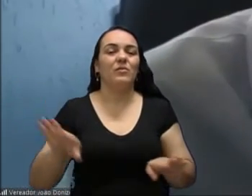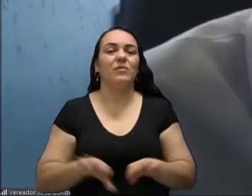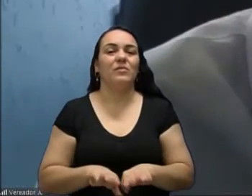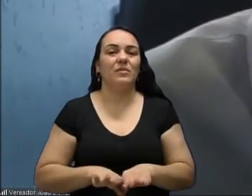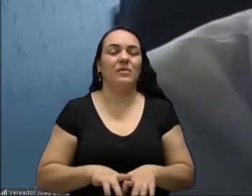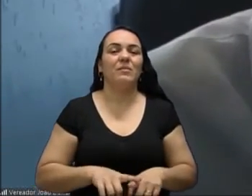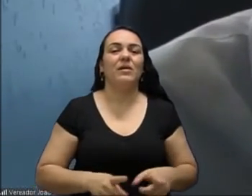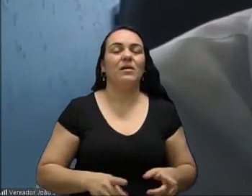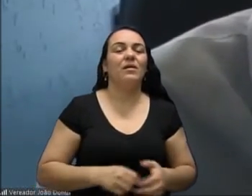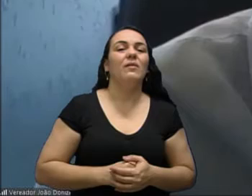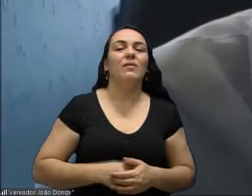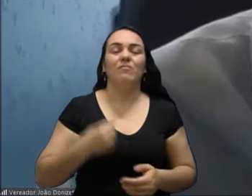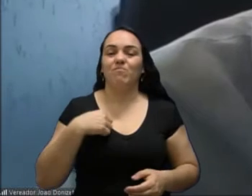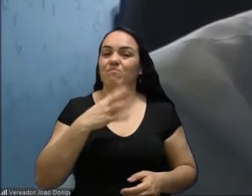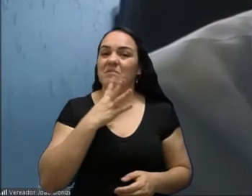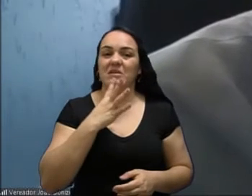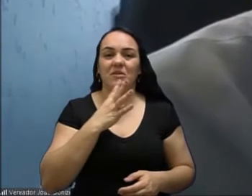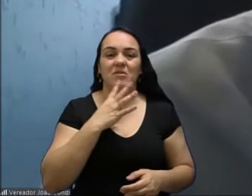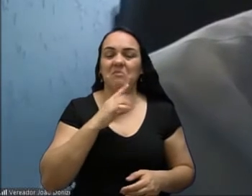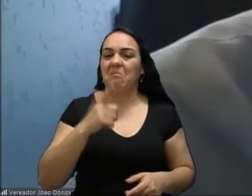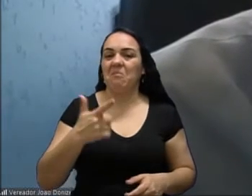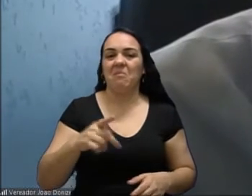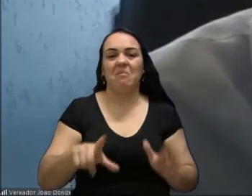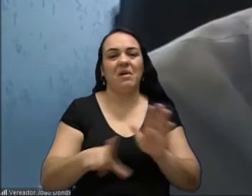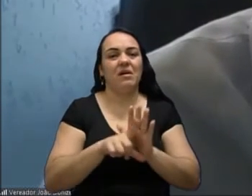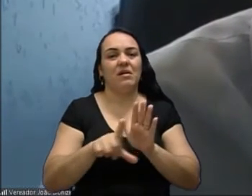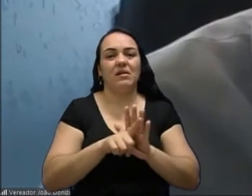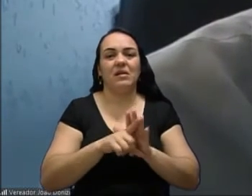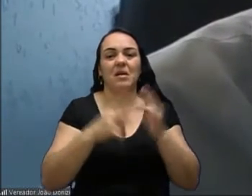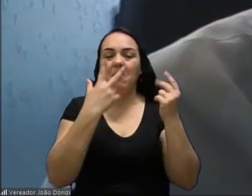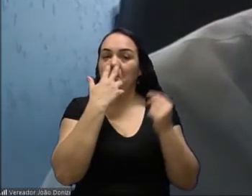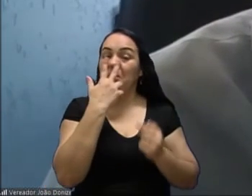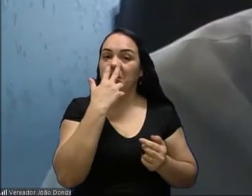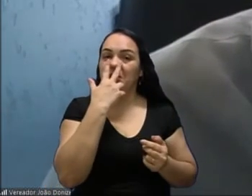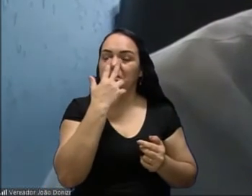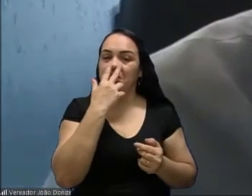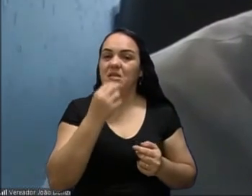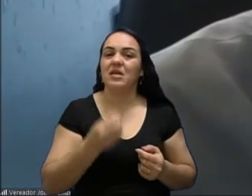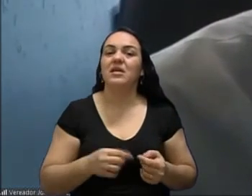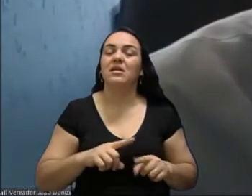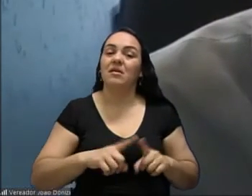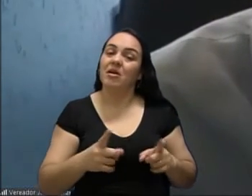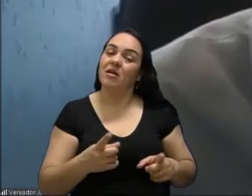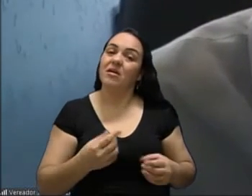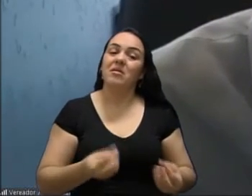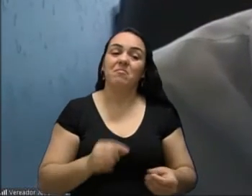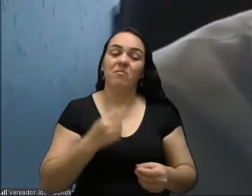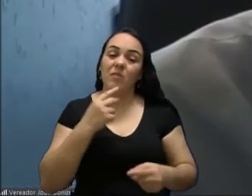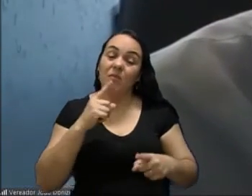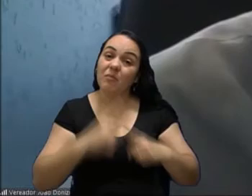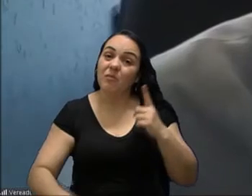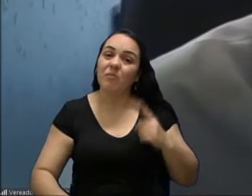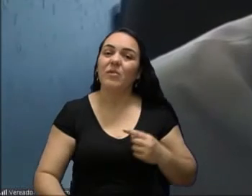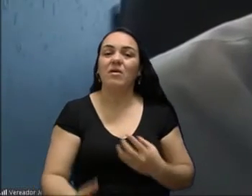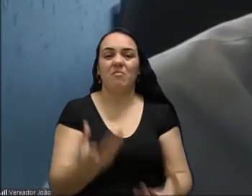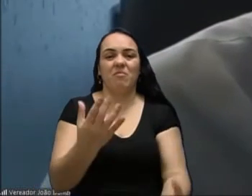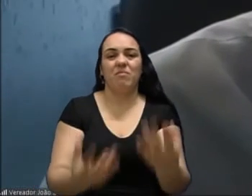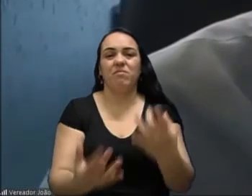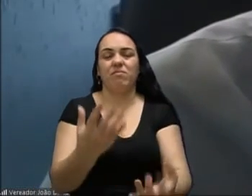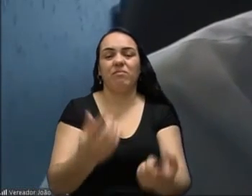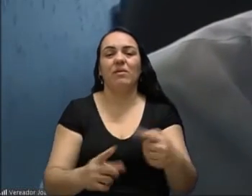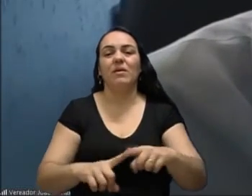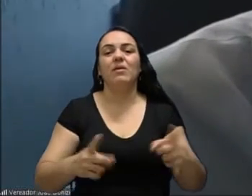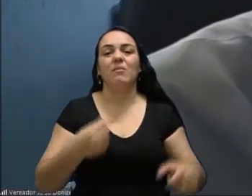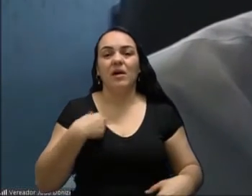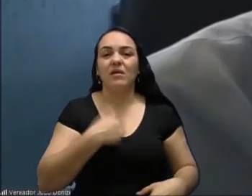nós não temos conhecimento que Itu tem uma lei parecida com a nossa que impede a limpeza da palha da cana através da queima mas nós